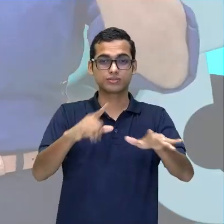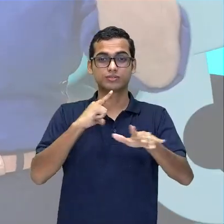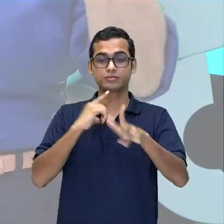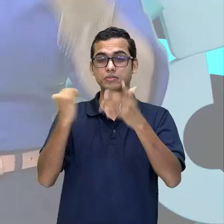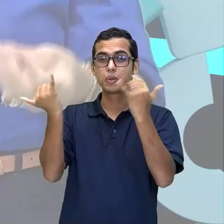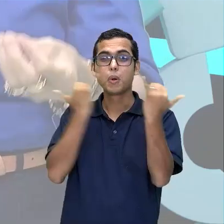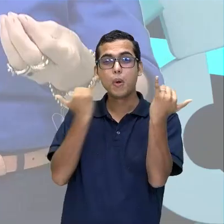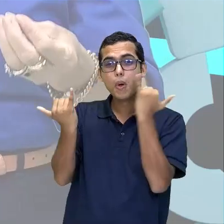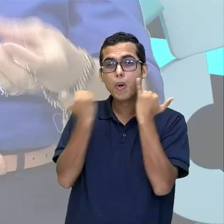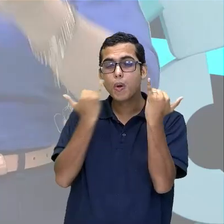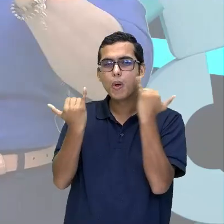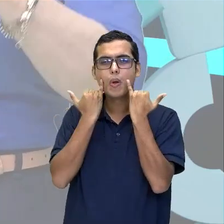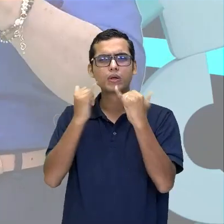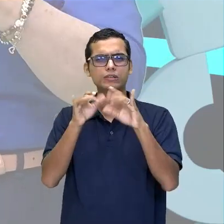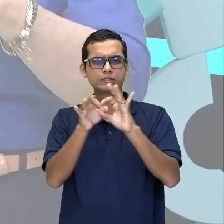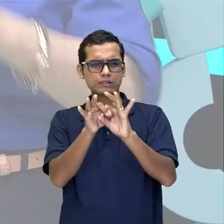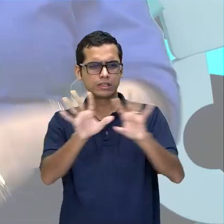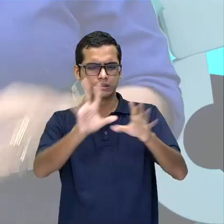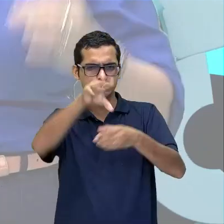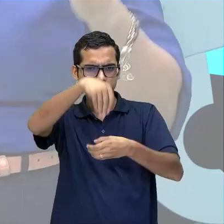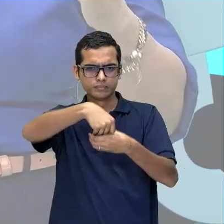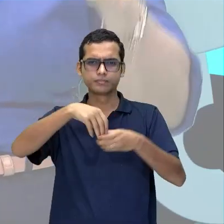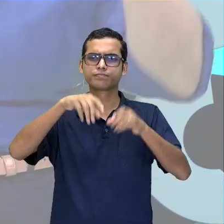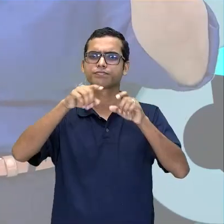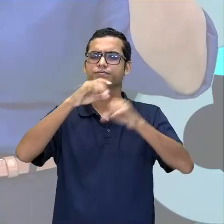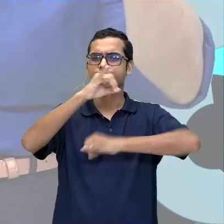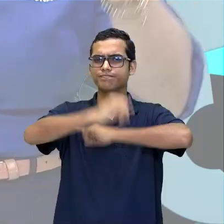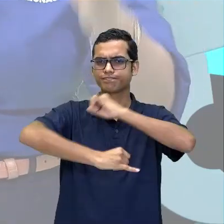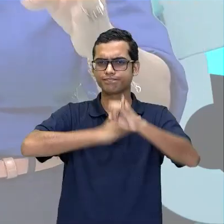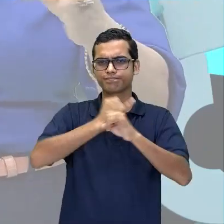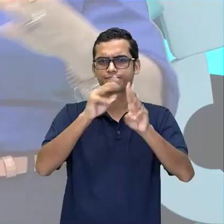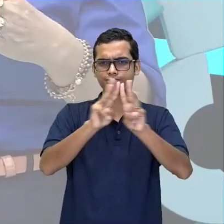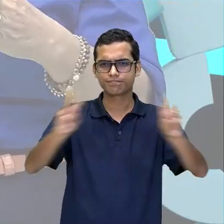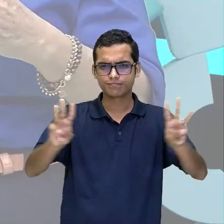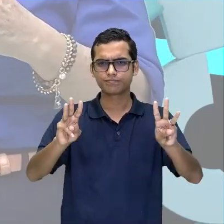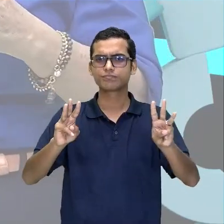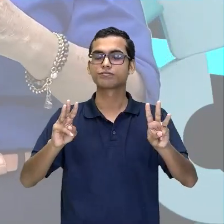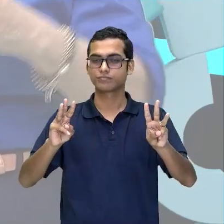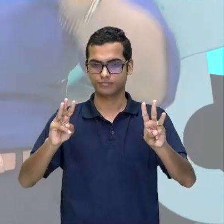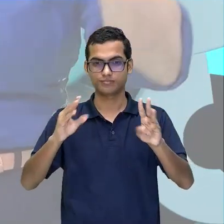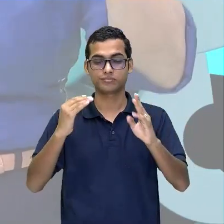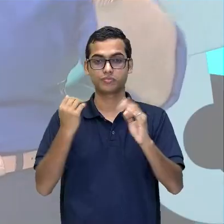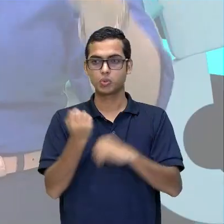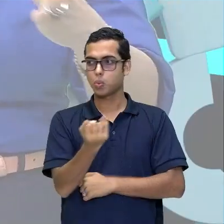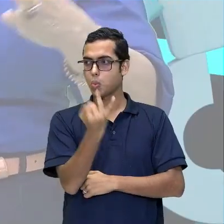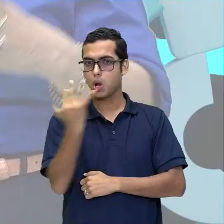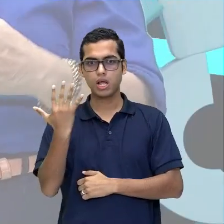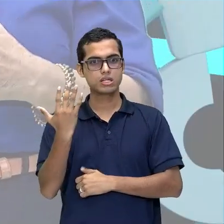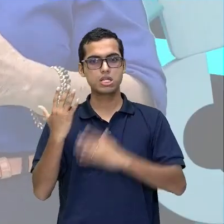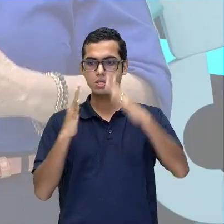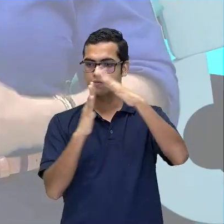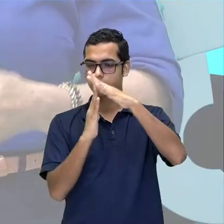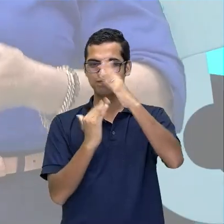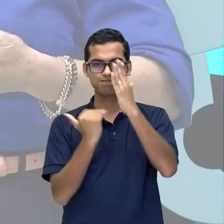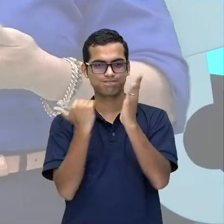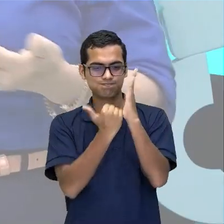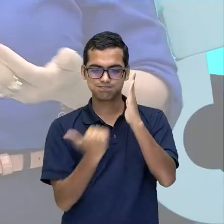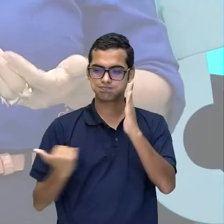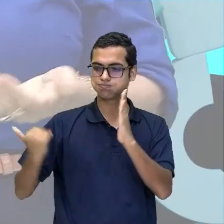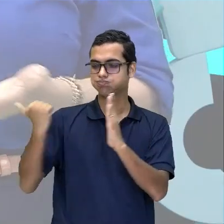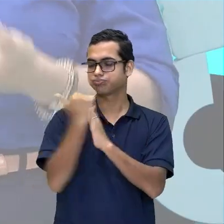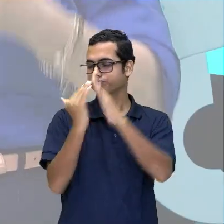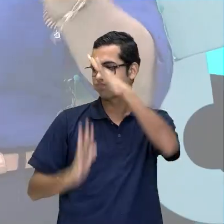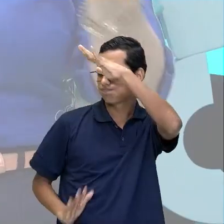que estão disponíveis online pode ser assim esmagadora, né? Pode ser opressiva mesmo. E isso